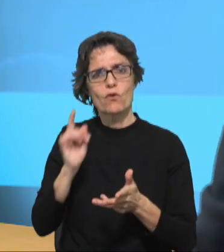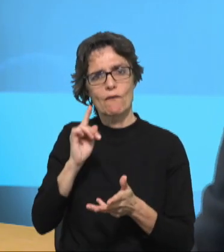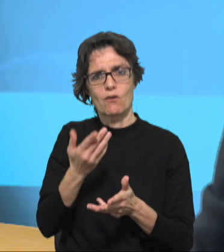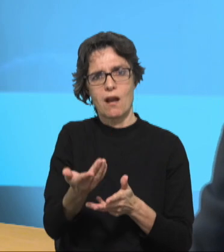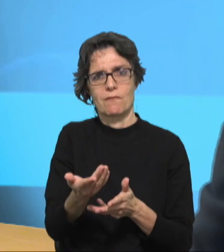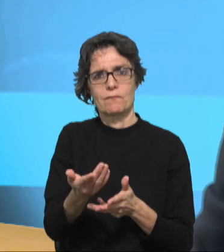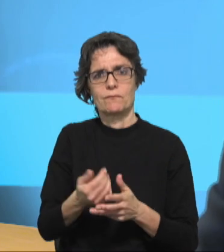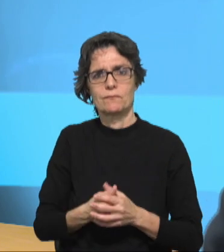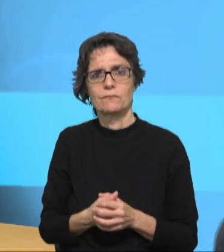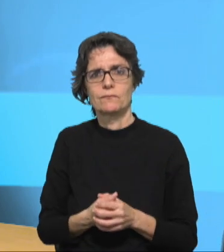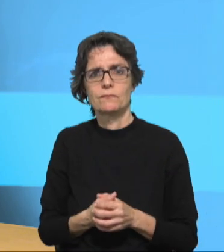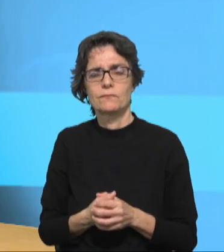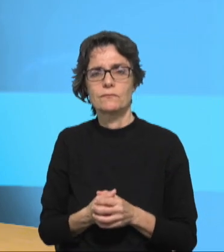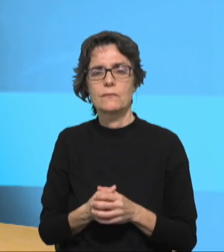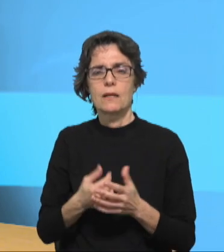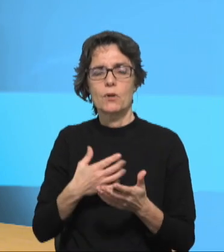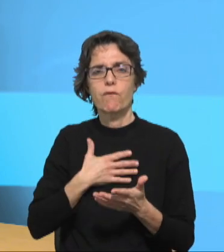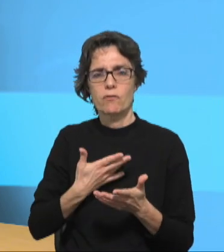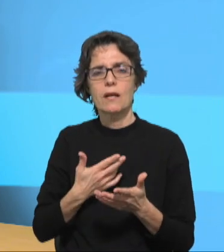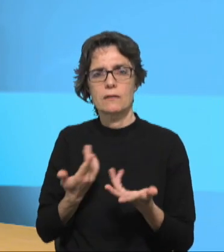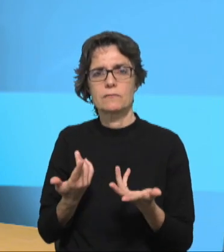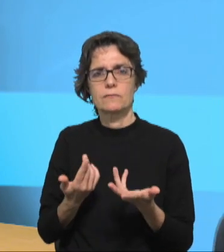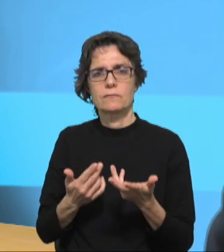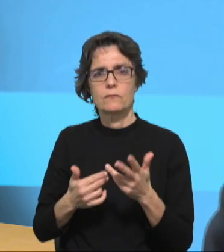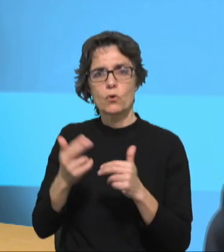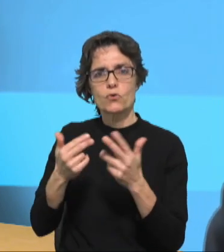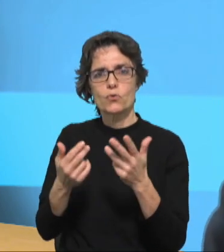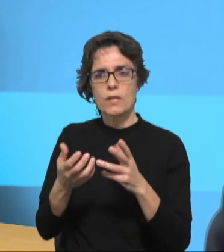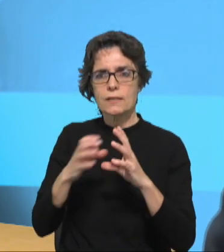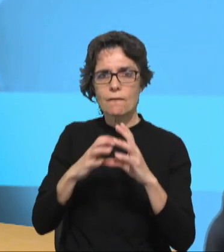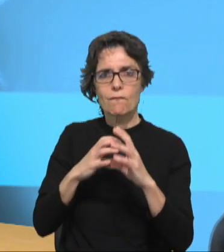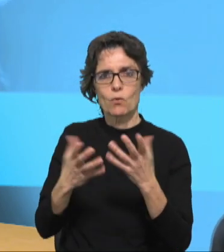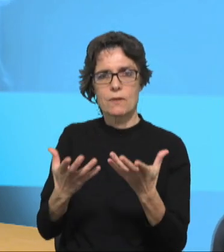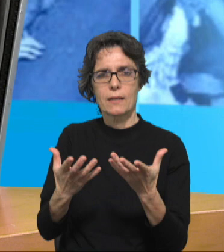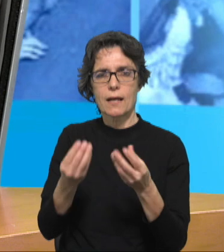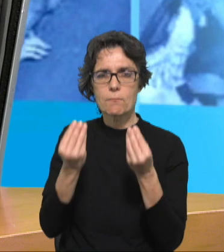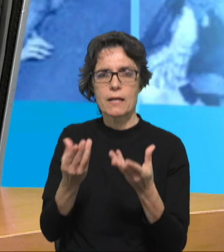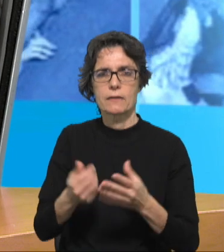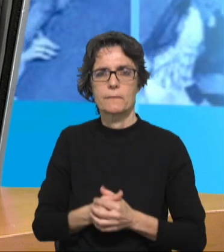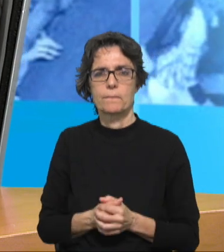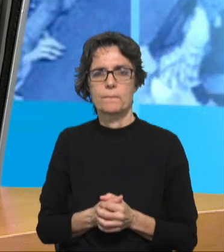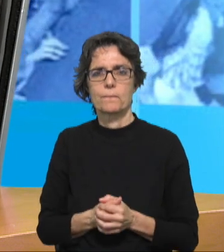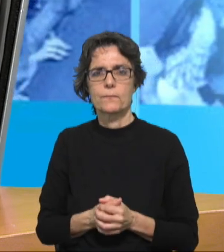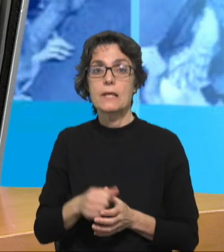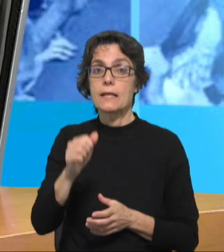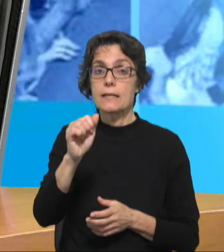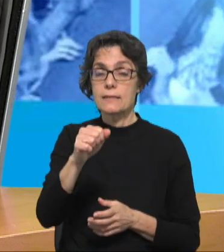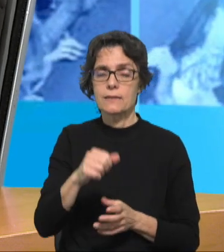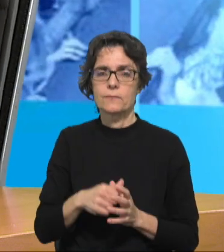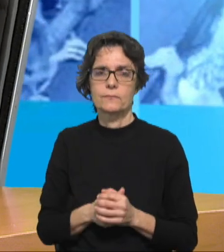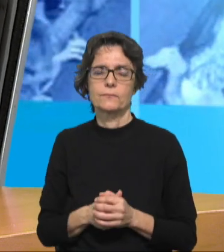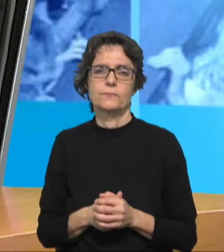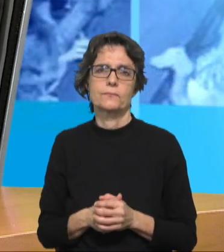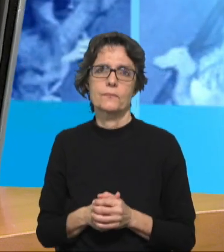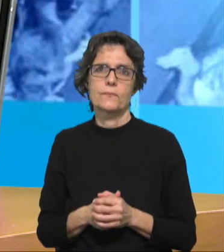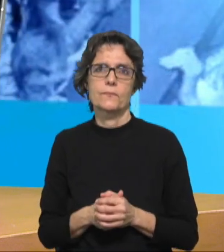valorizado por vocês na construção do comunicar, não é? Sem dúvida, e acho que, imagino nas outras regiões também seja,